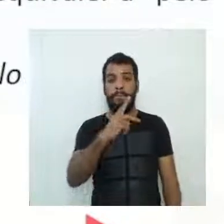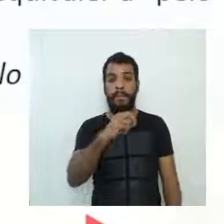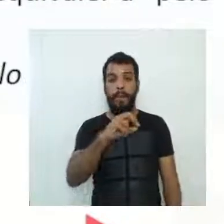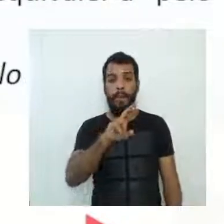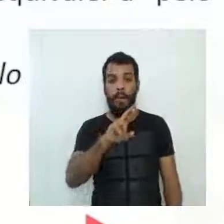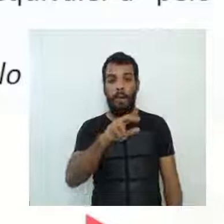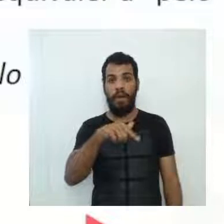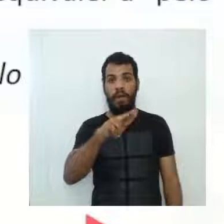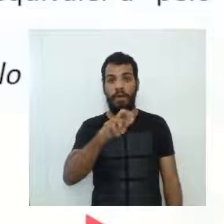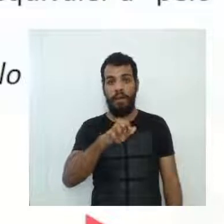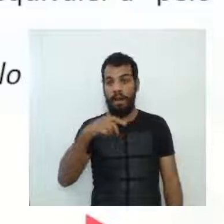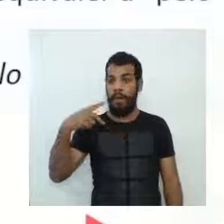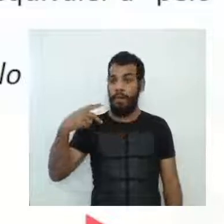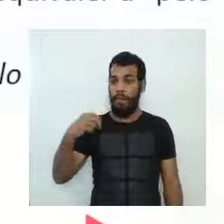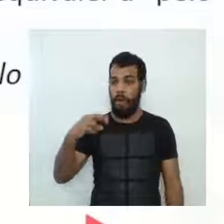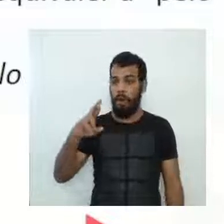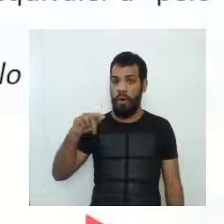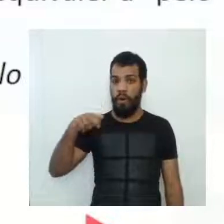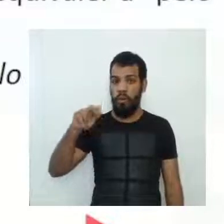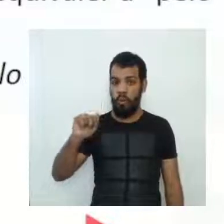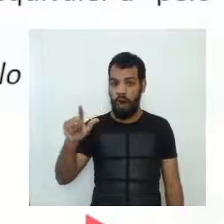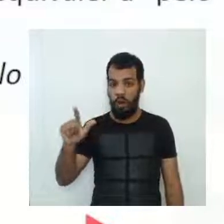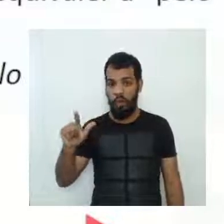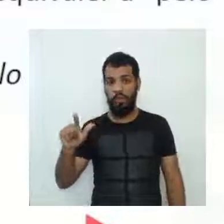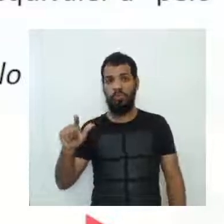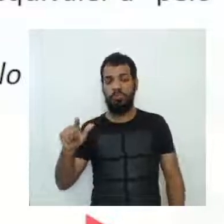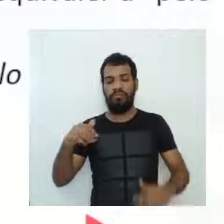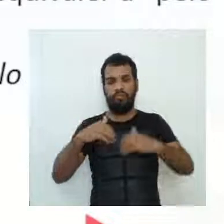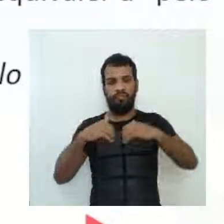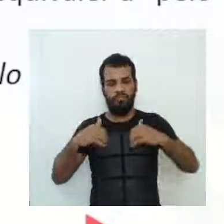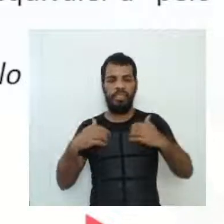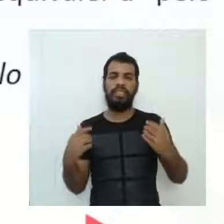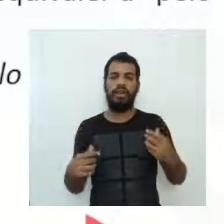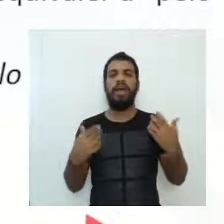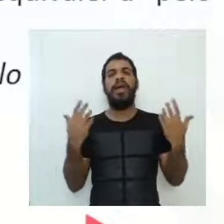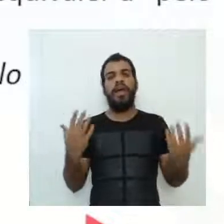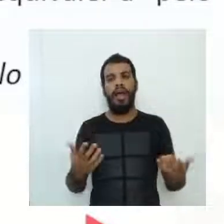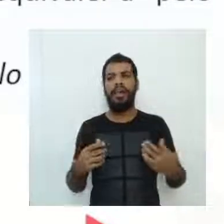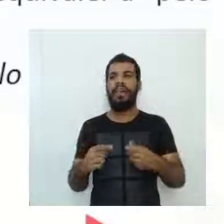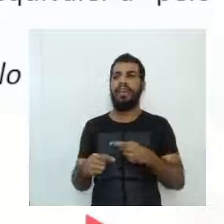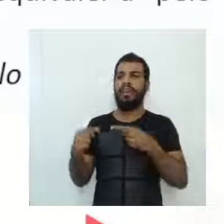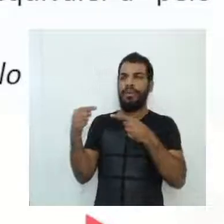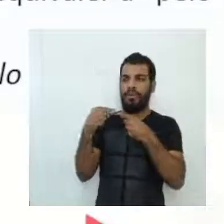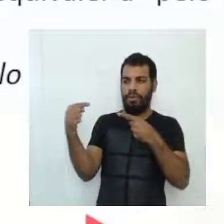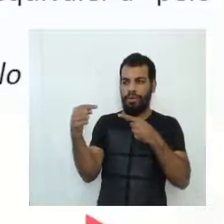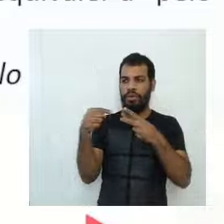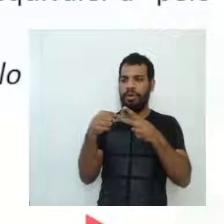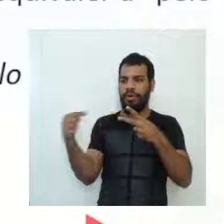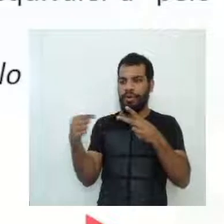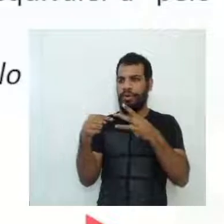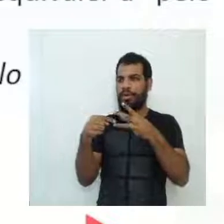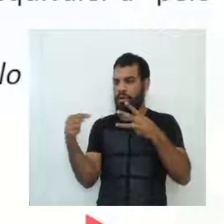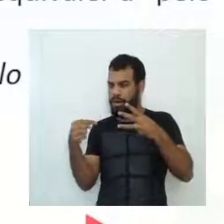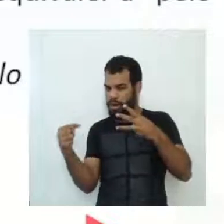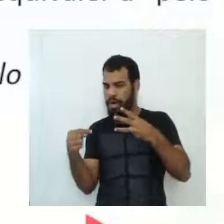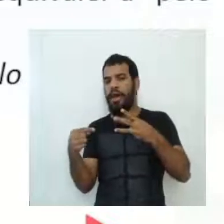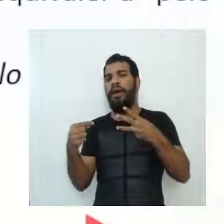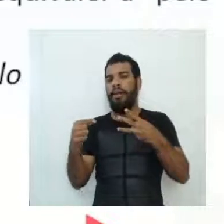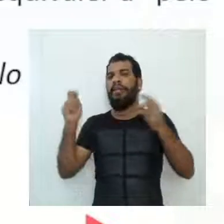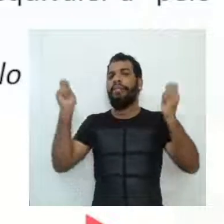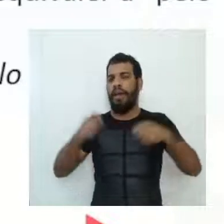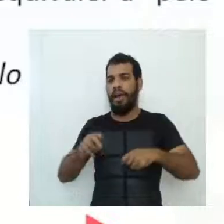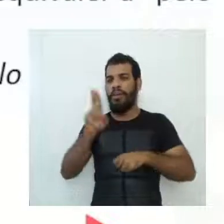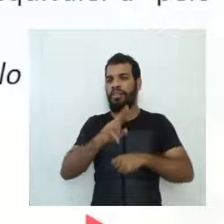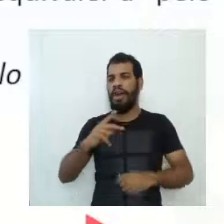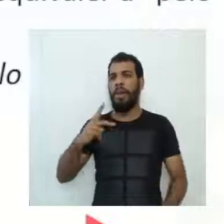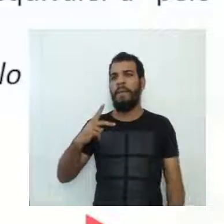significado da frase permanece o mesmo. Então, esses são os 3 casos em que a gente pode utilizar o porquê separado sem acento.